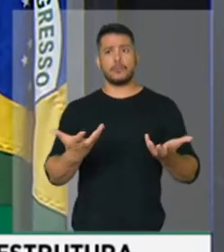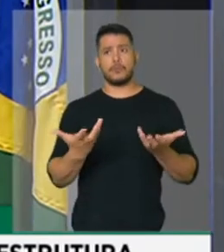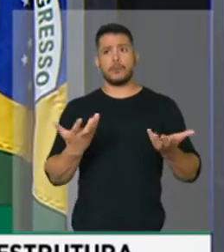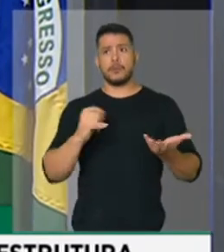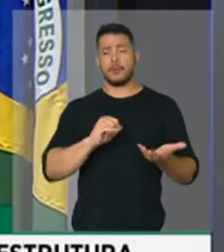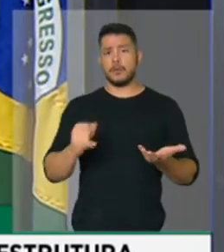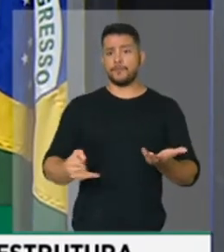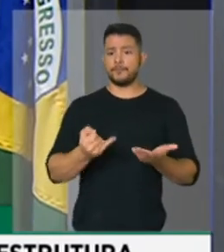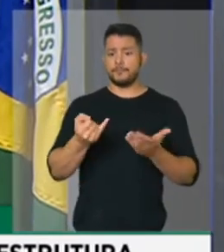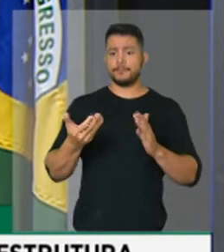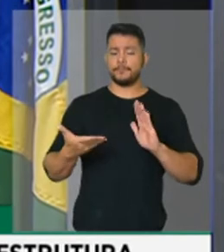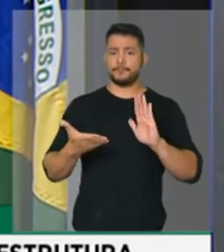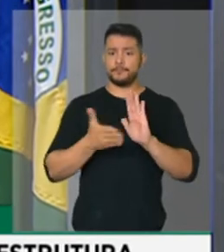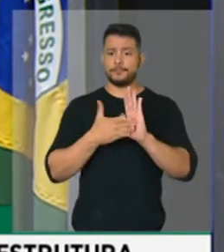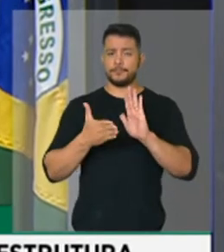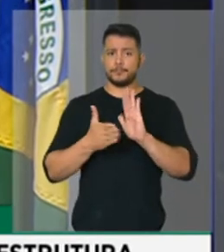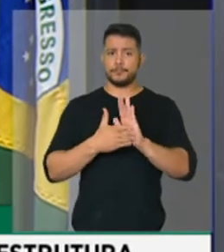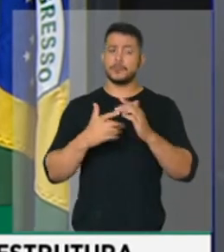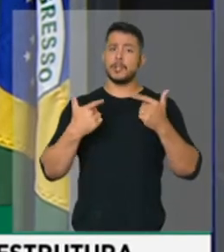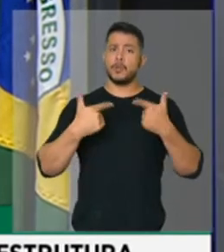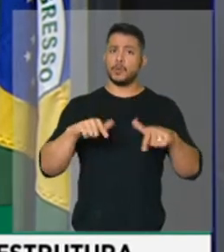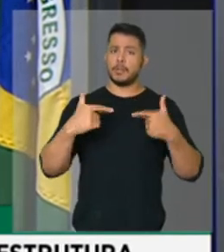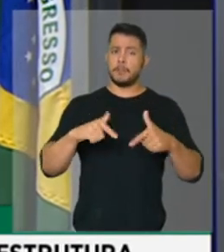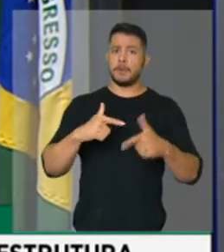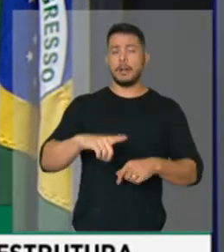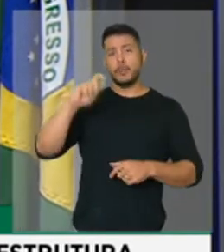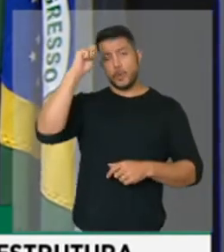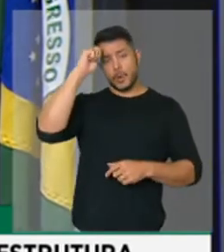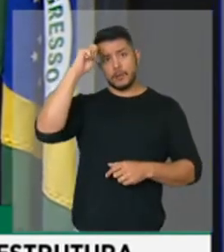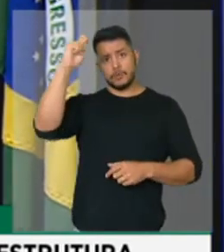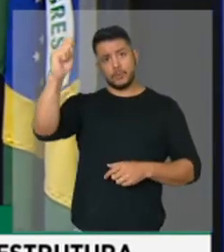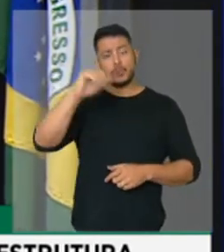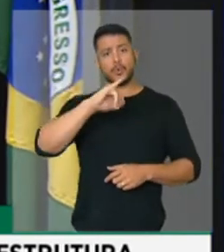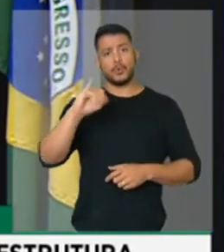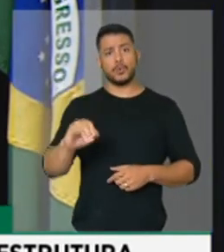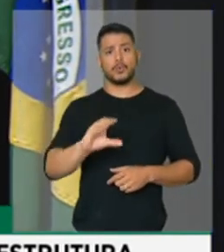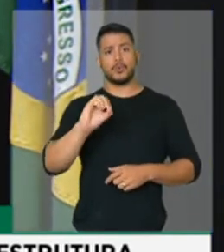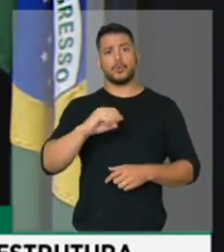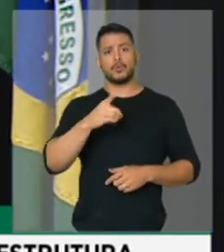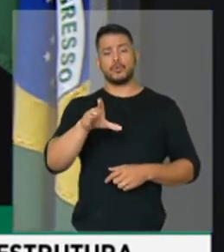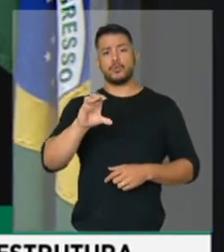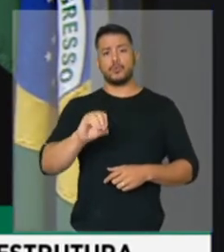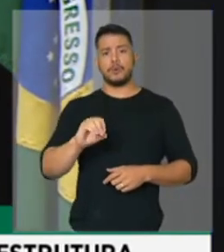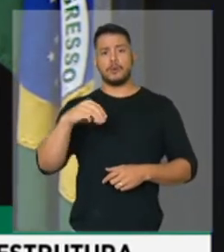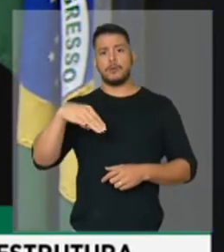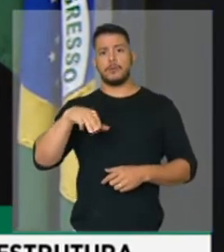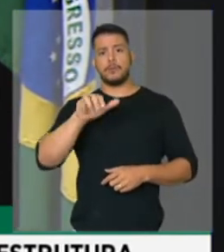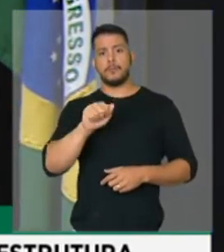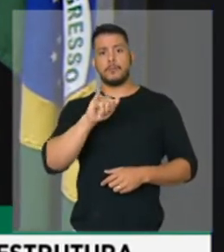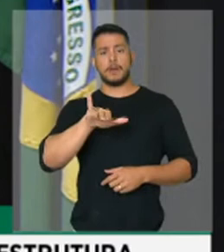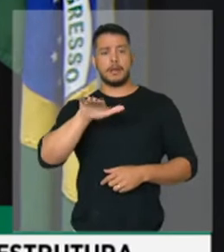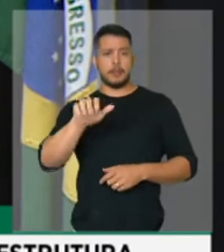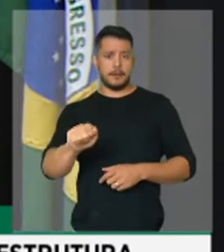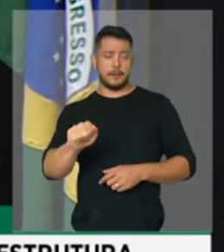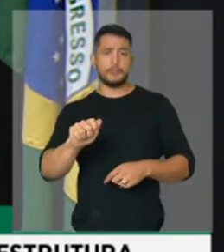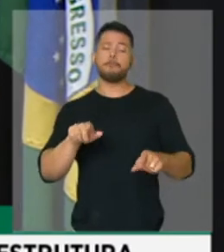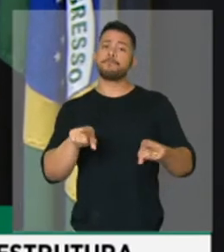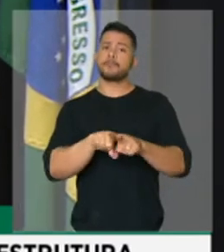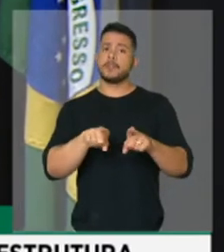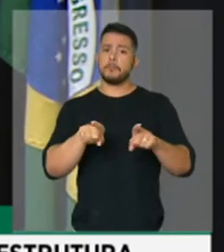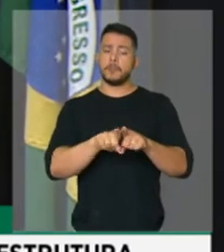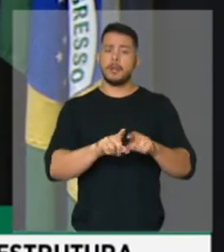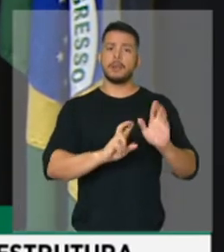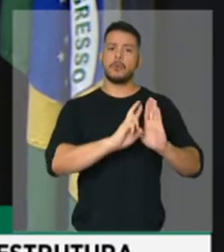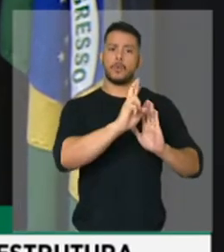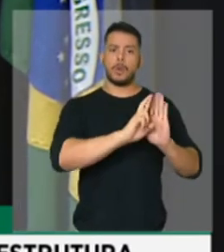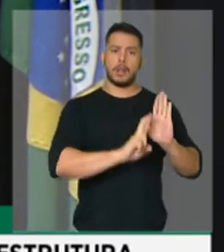trabalho realizado tanto pelo autor da iniciativa, deputado João Maia, como também pelo relator da matéria, deputado